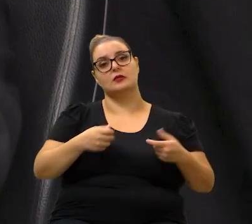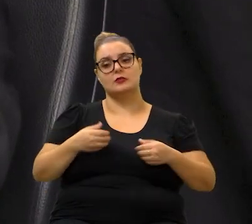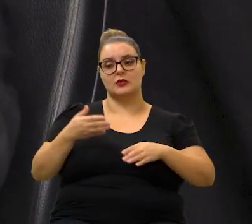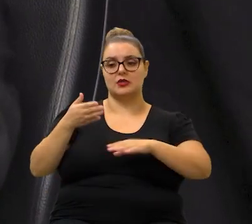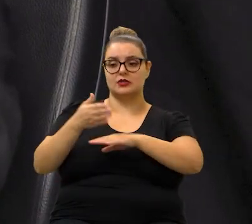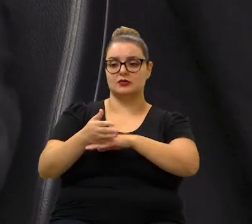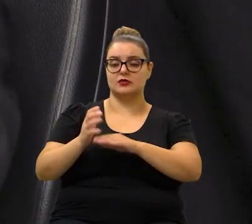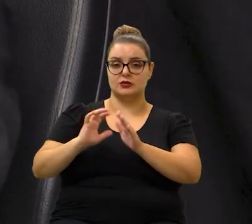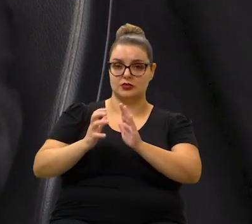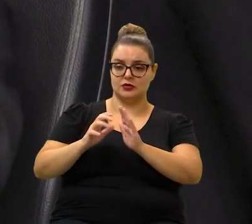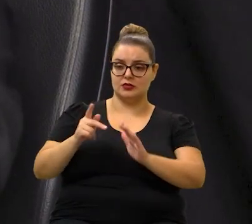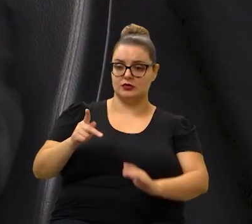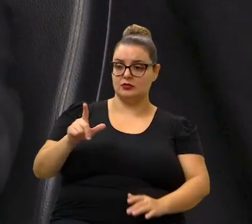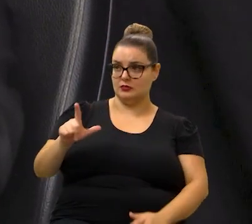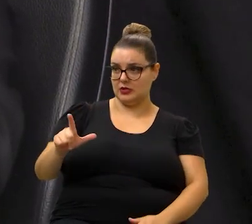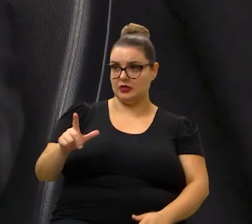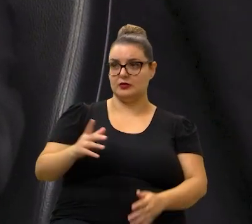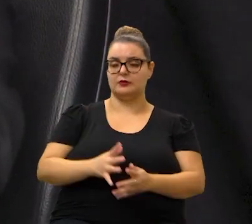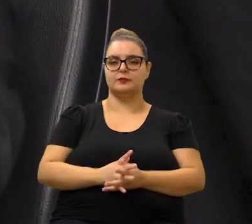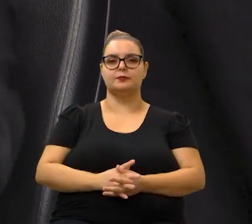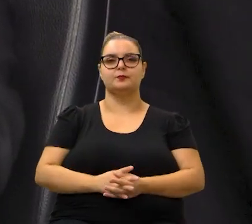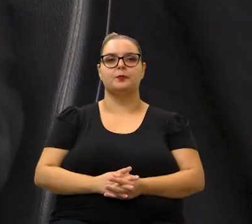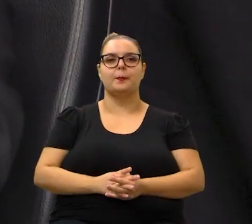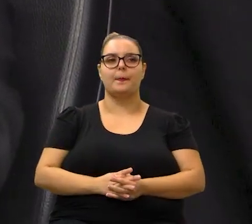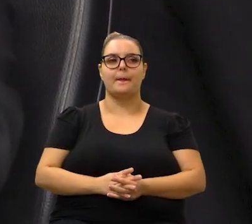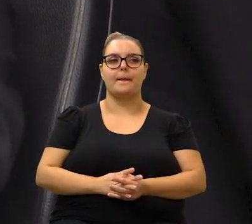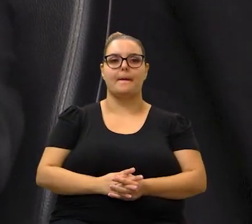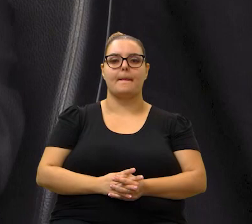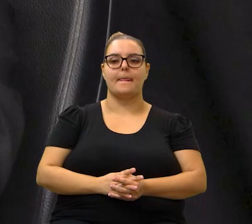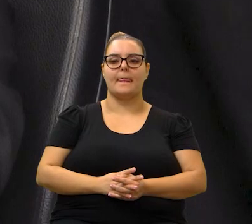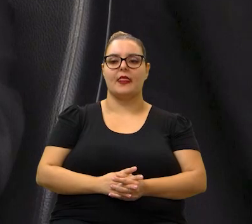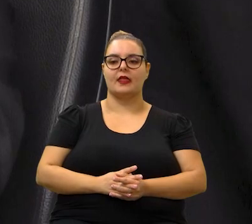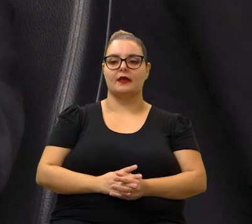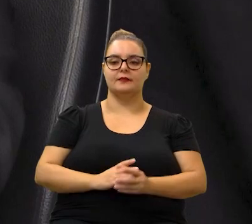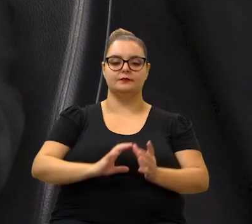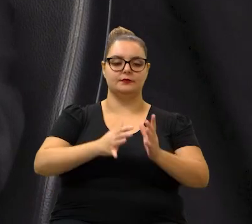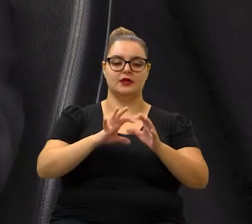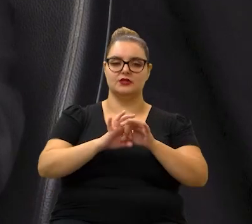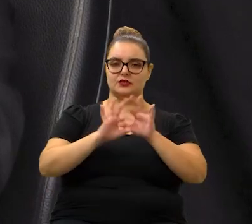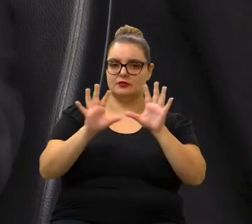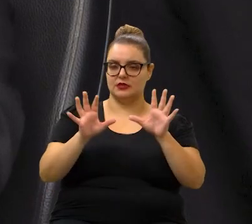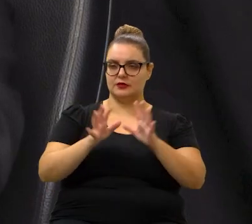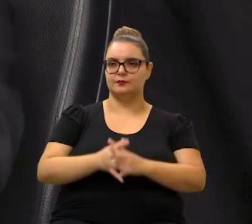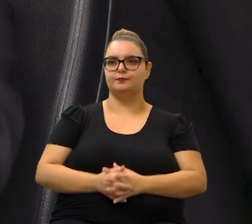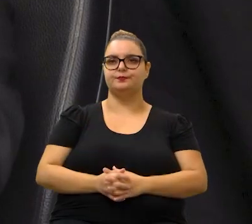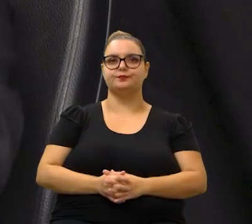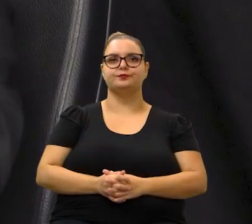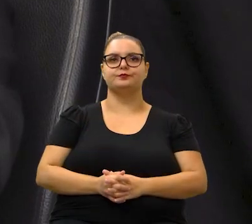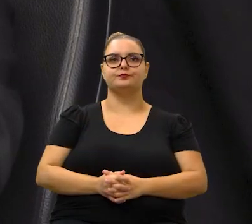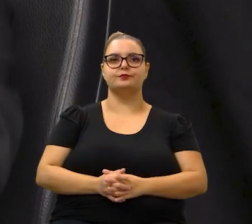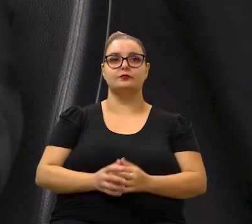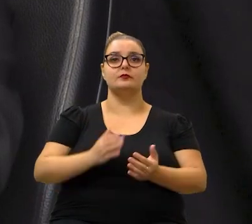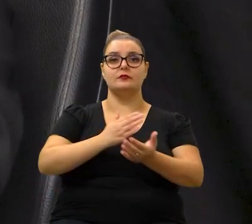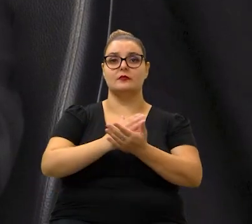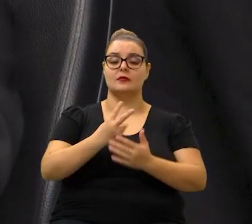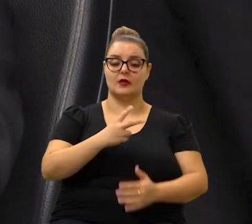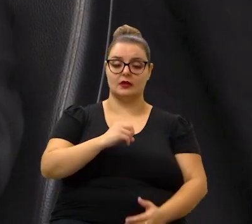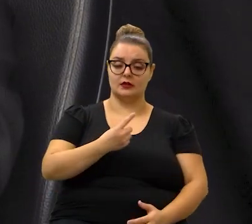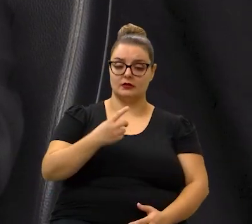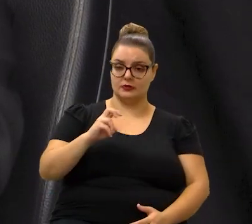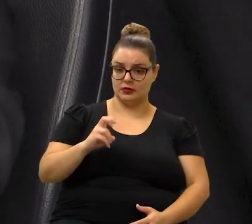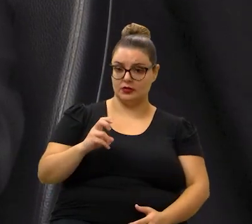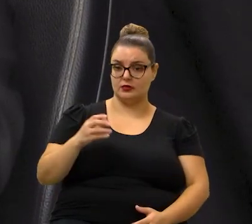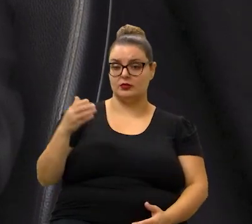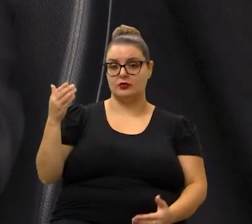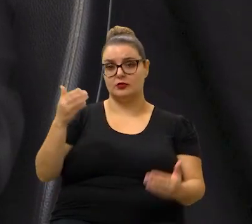para participar do partido do pl partido Liberal isso em eu comecei a participar das